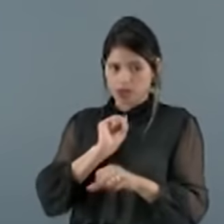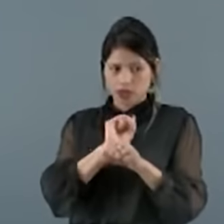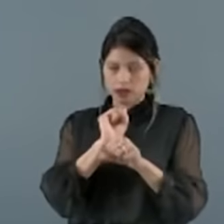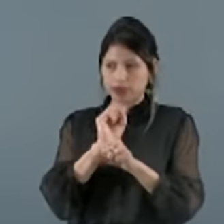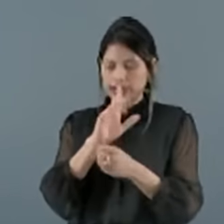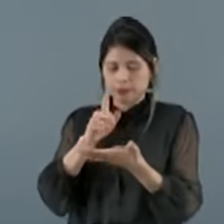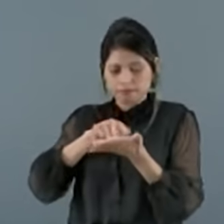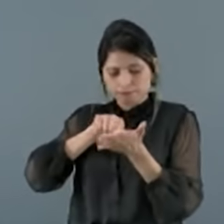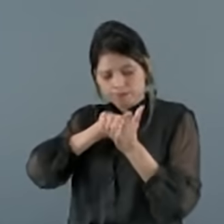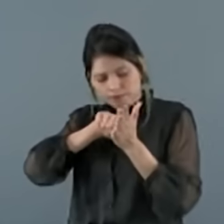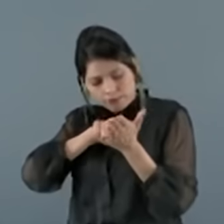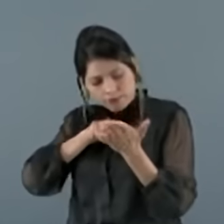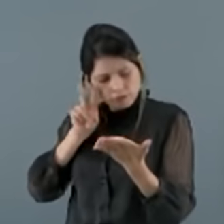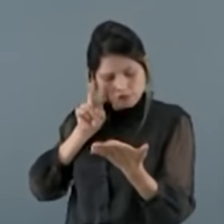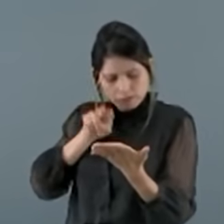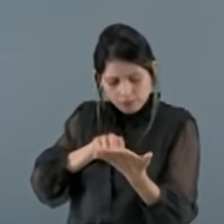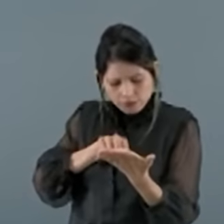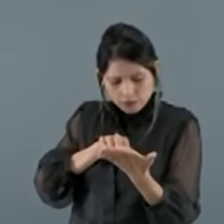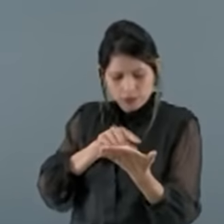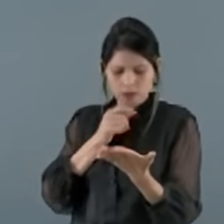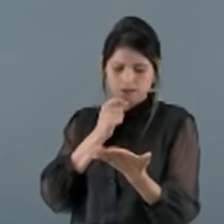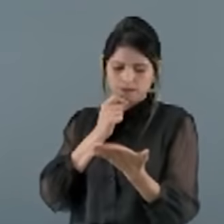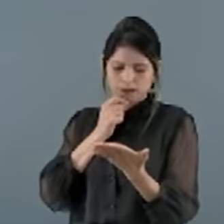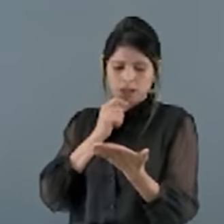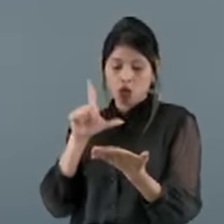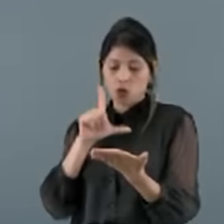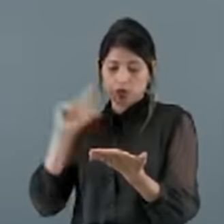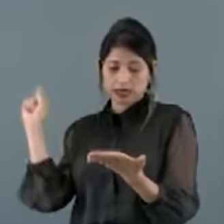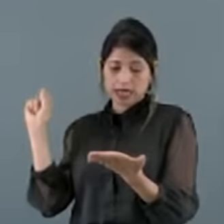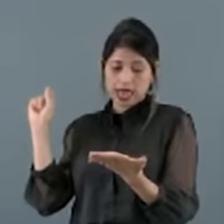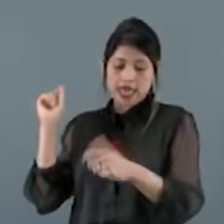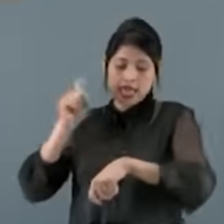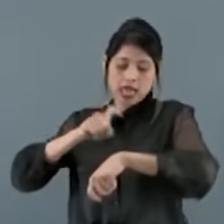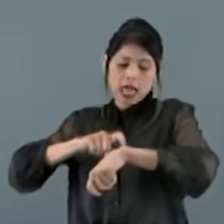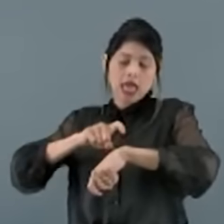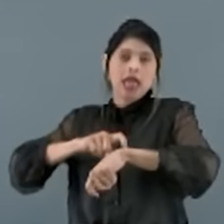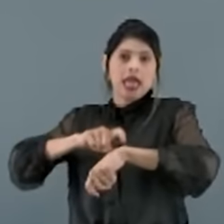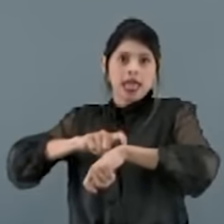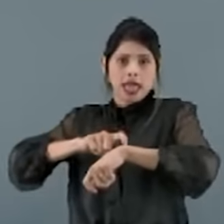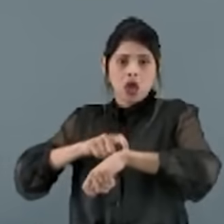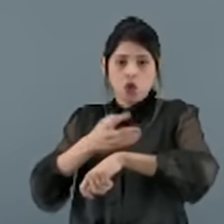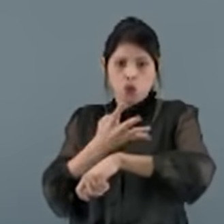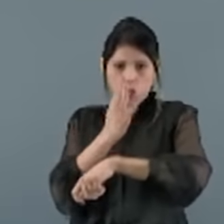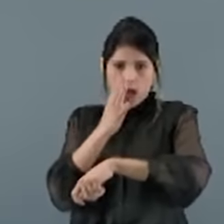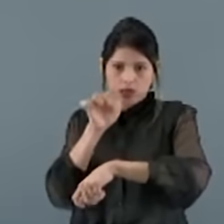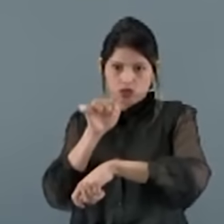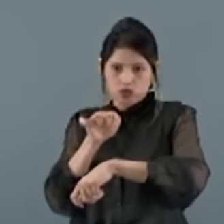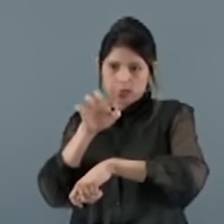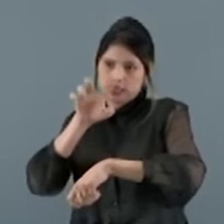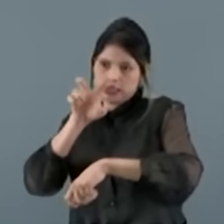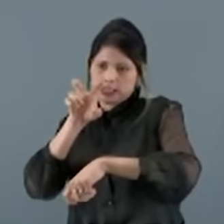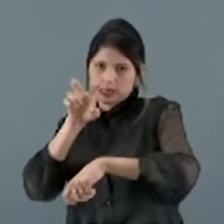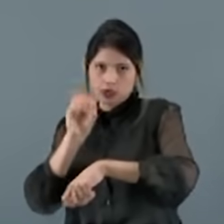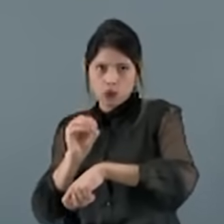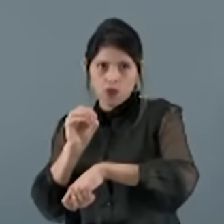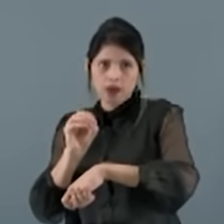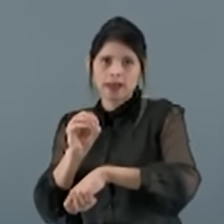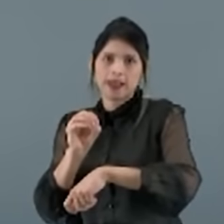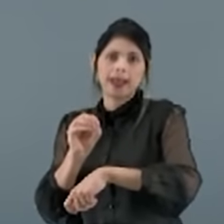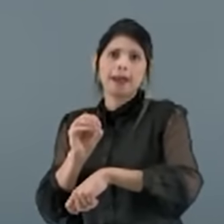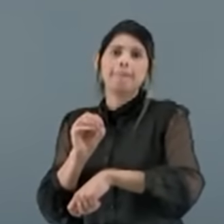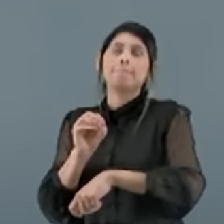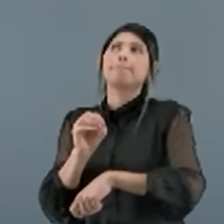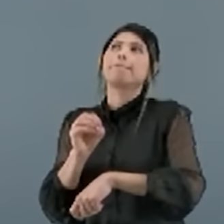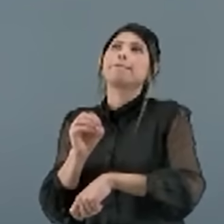Eu saí às 16h50. Eu estava ali no Salão Leste, eu fiquei muito tempo ali no